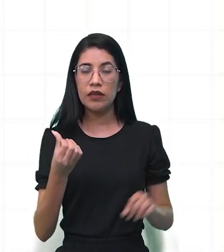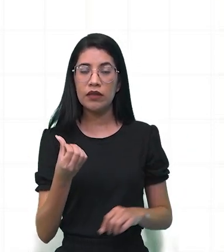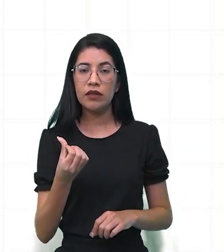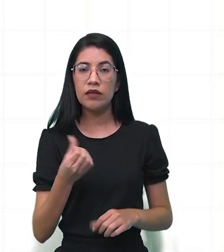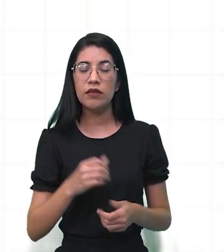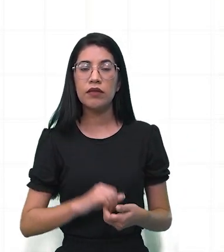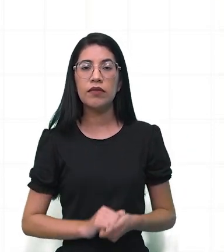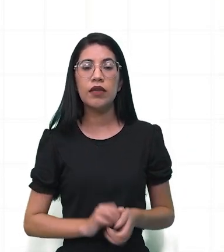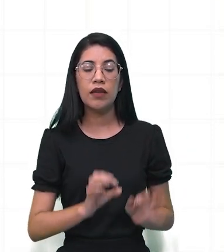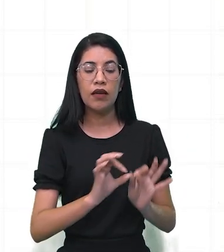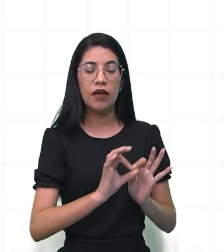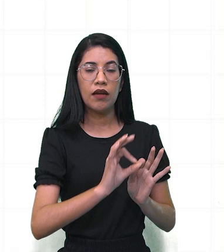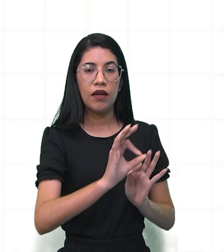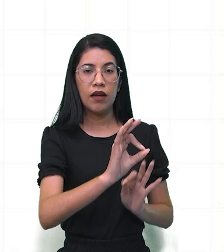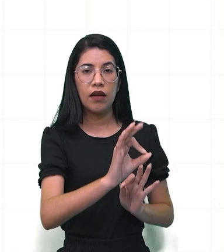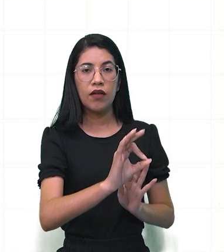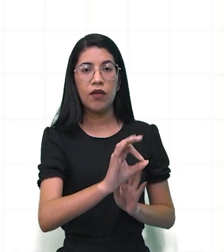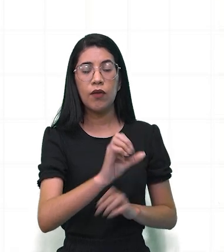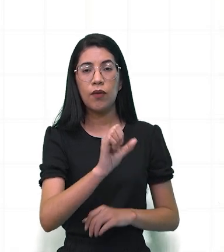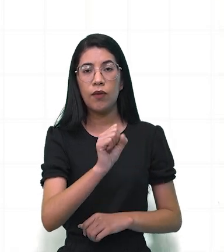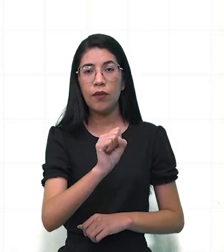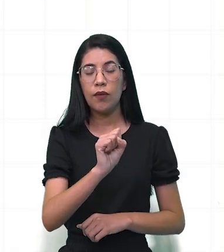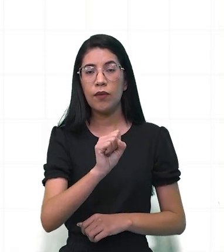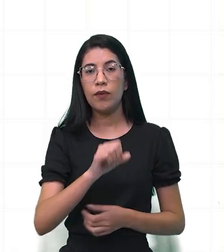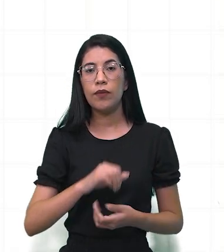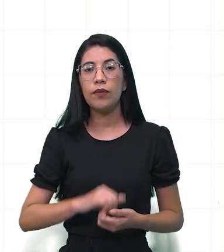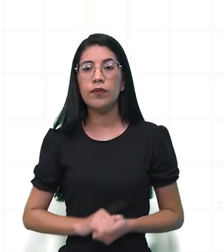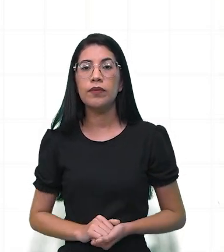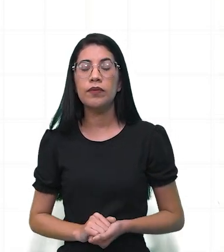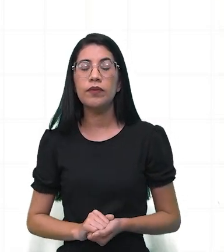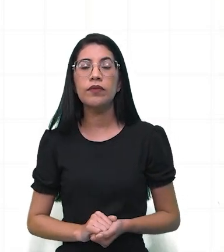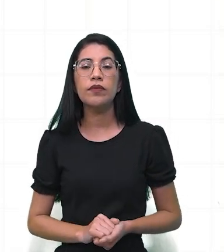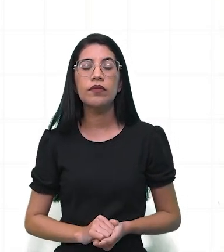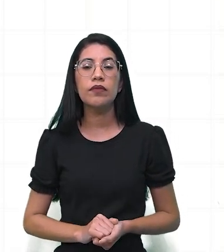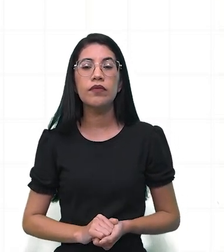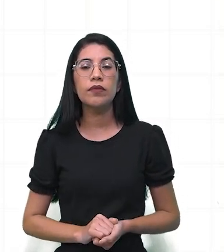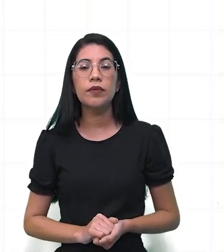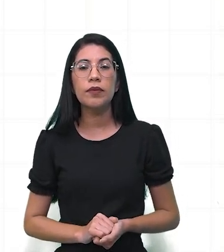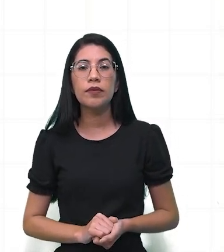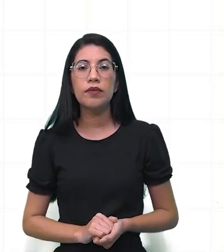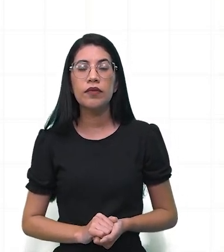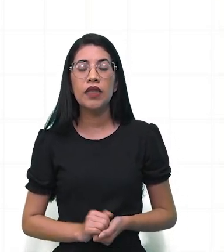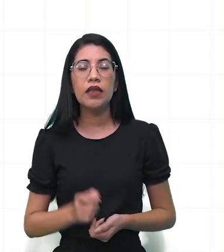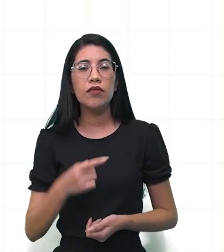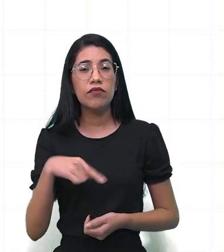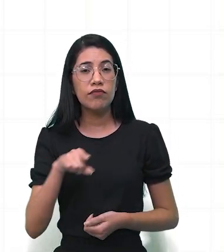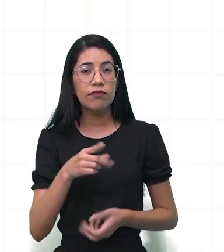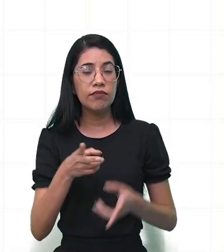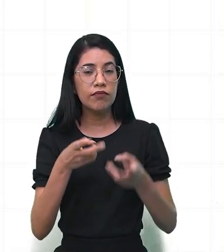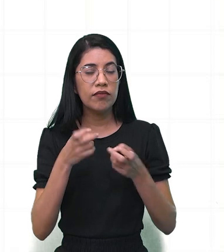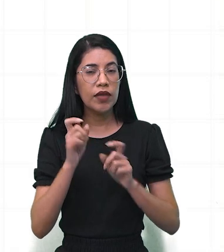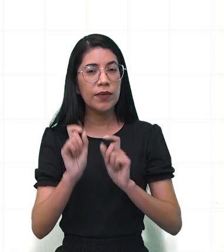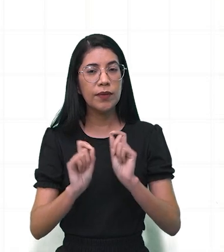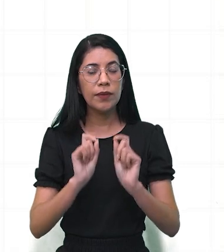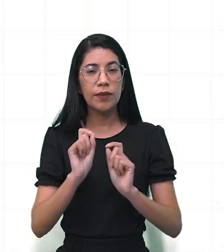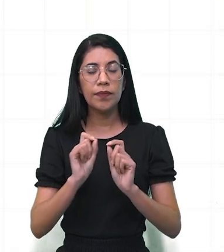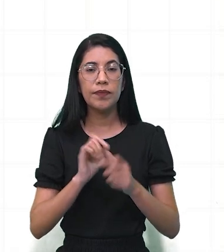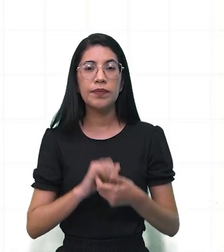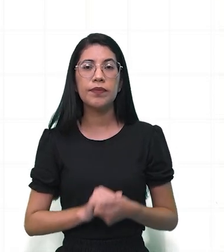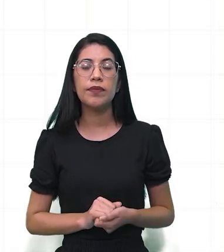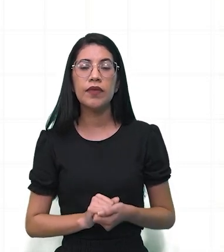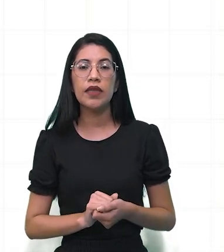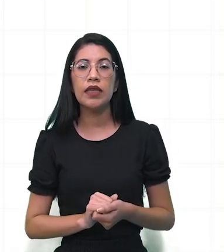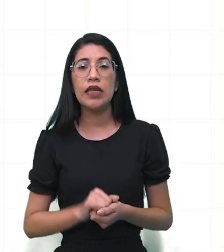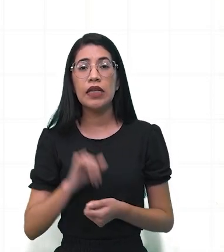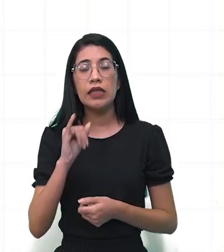centímetros e a largura, 8 centímetros. Ora, você já percebeu que quando a